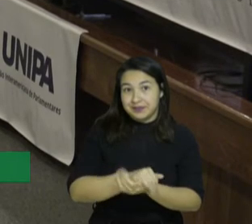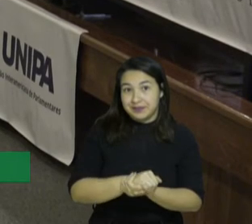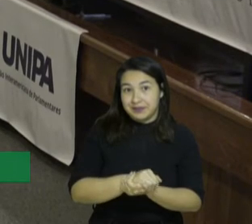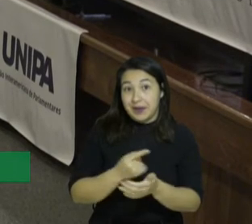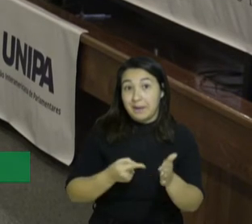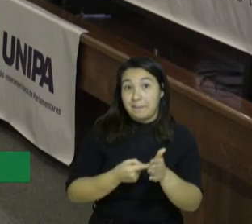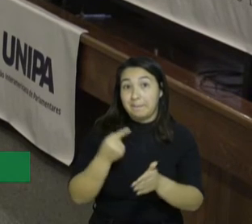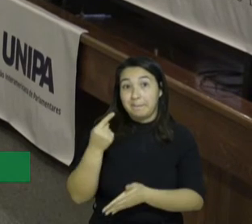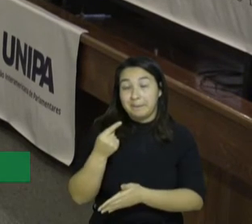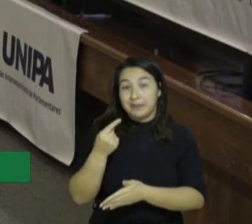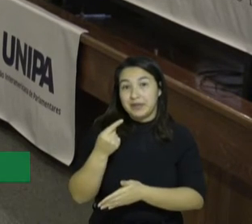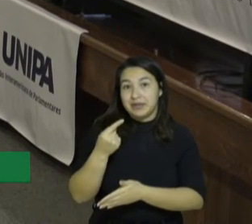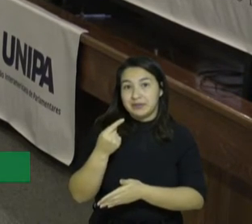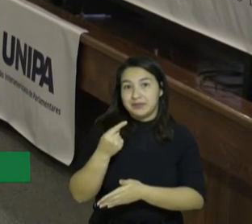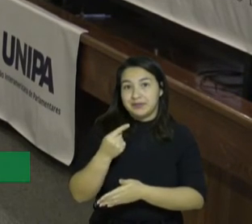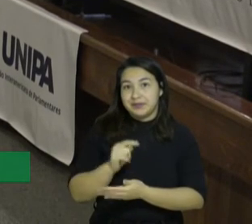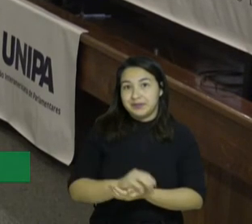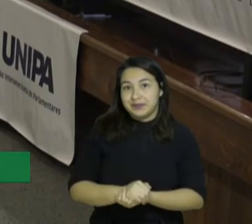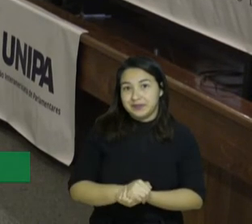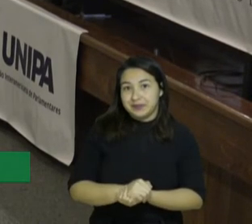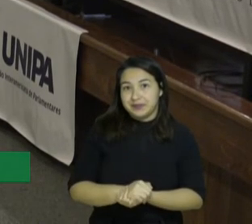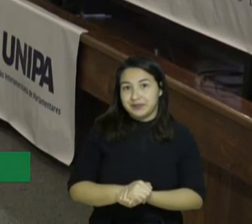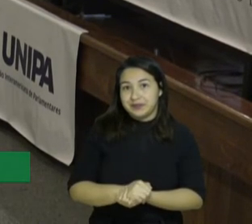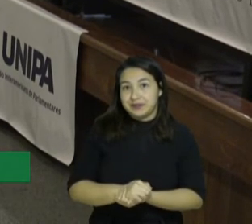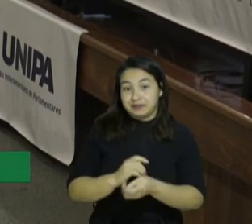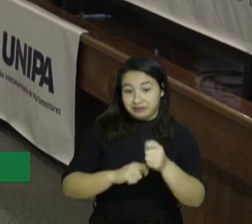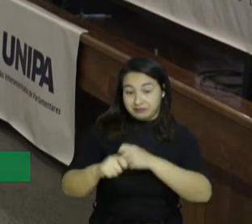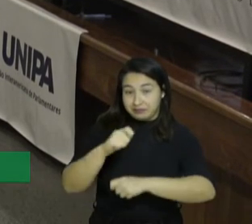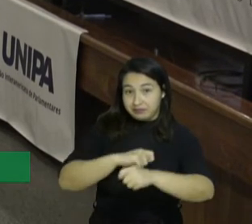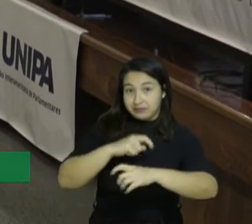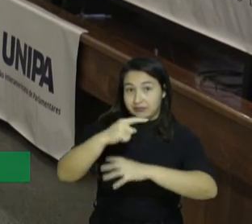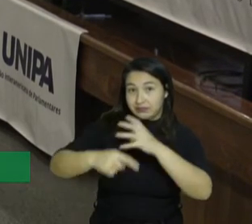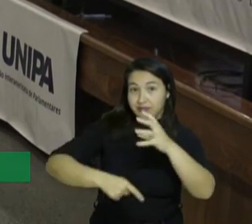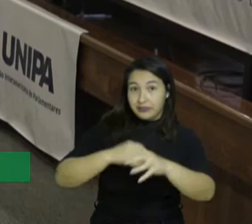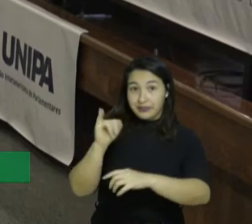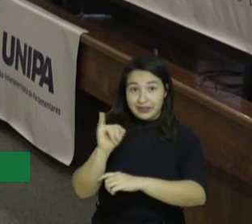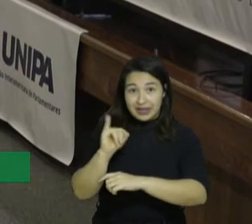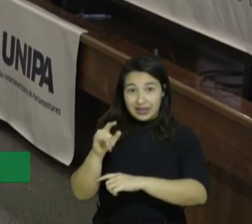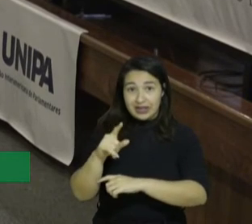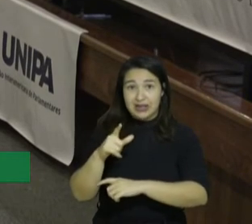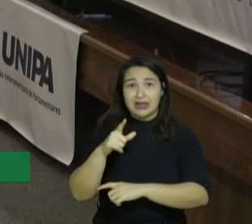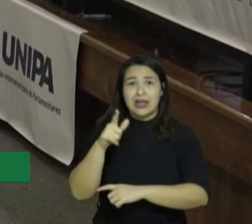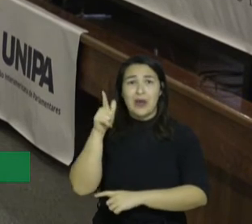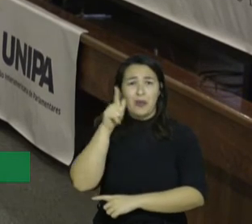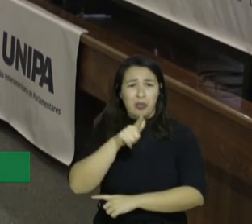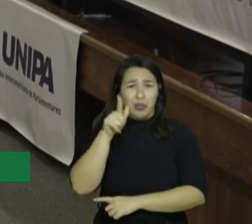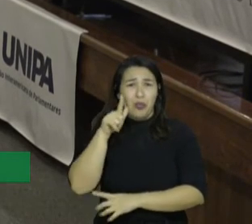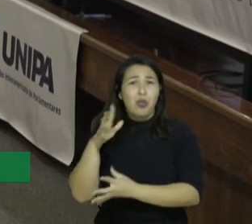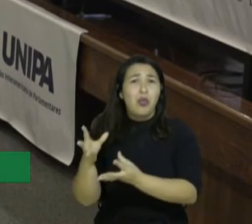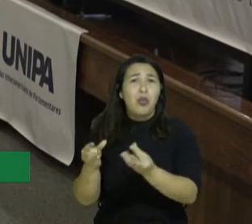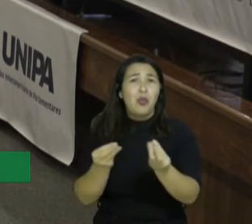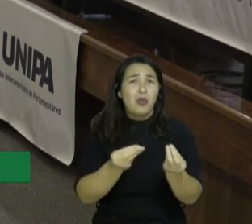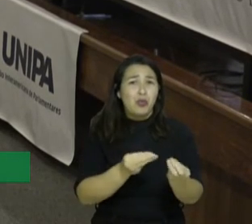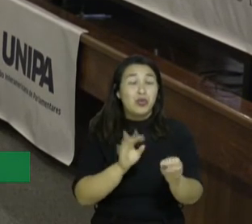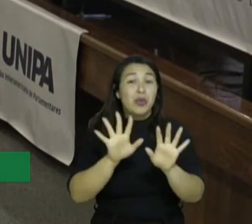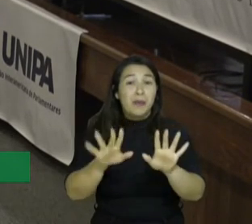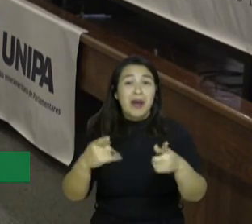primeiro gente mercado internacional tá cheio de oportunidades para os